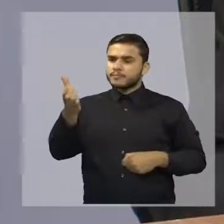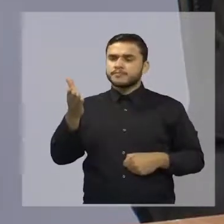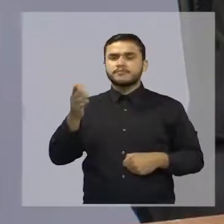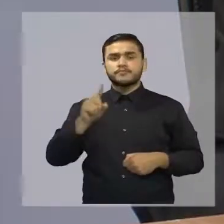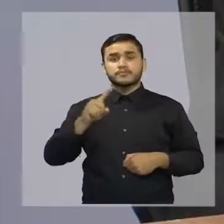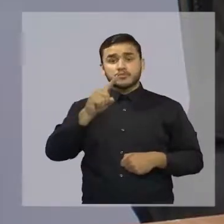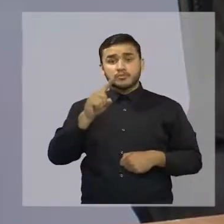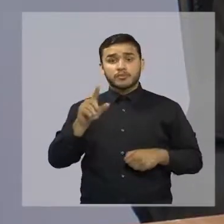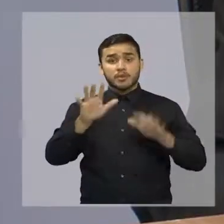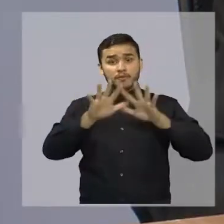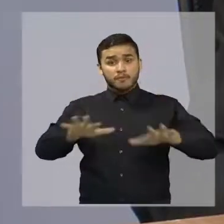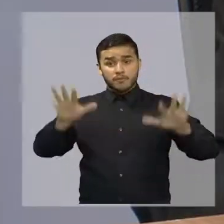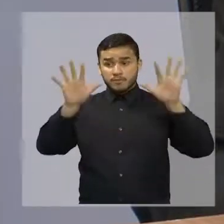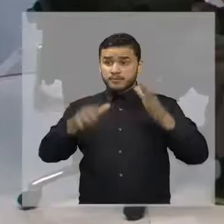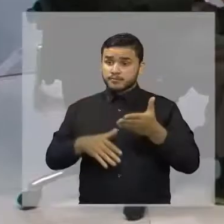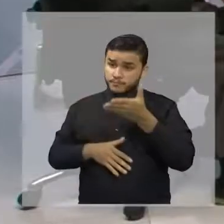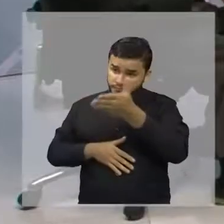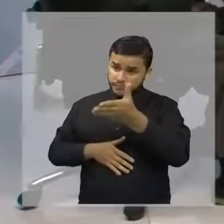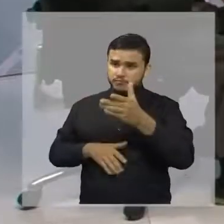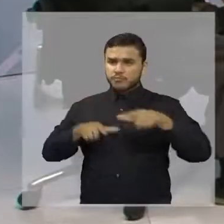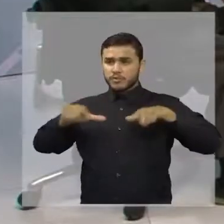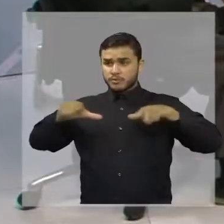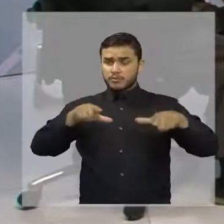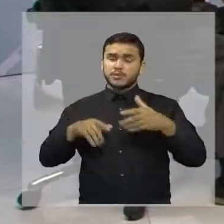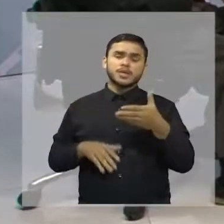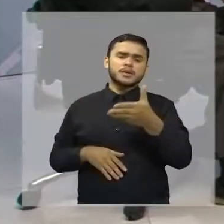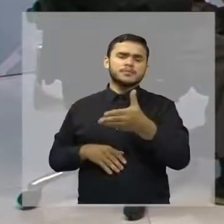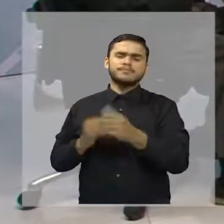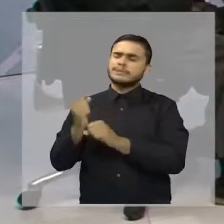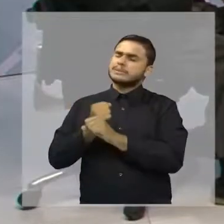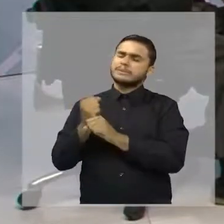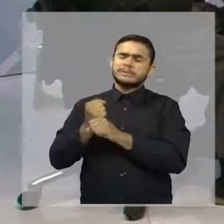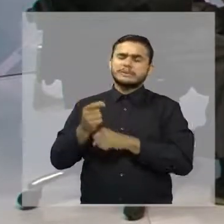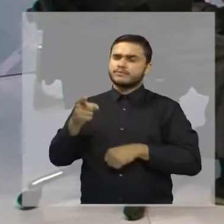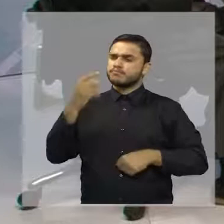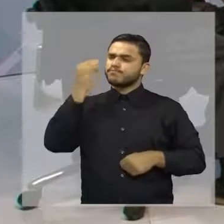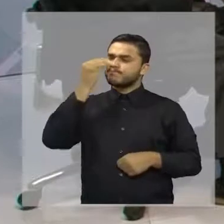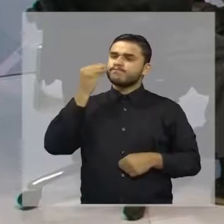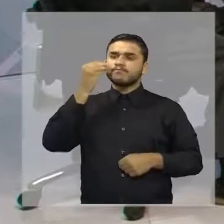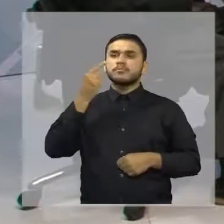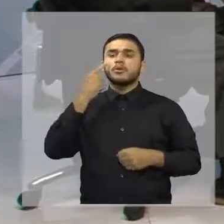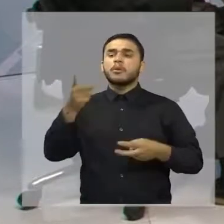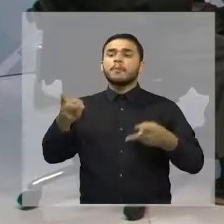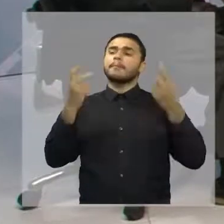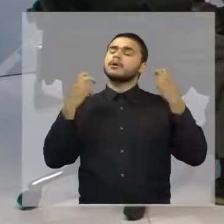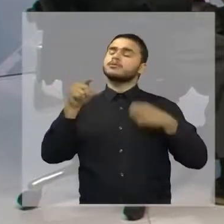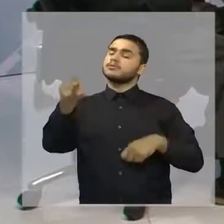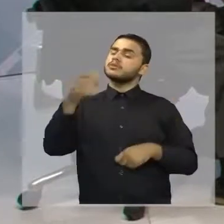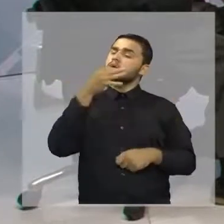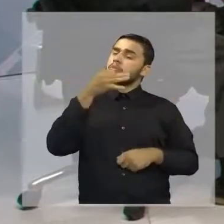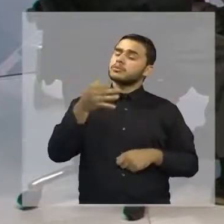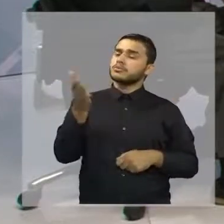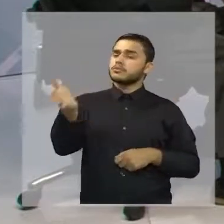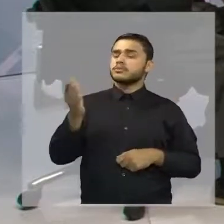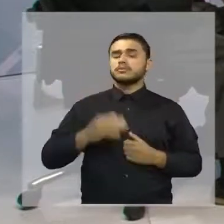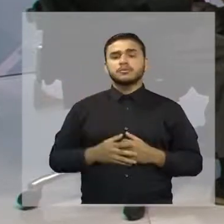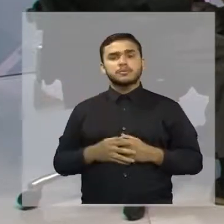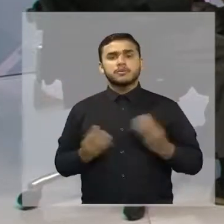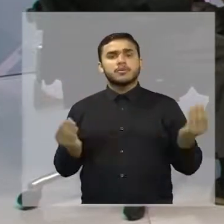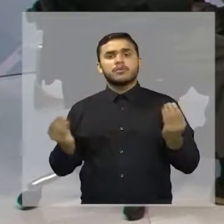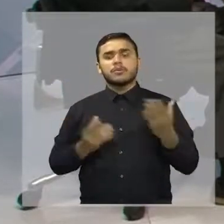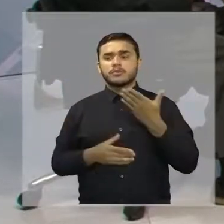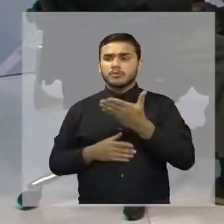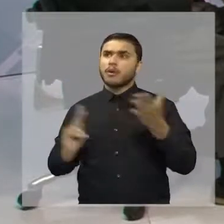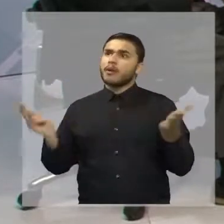no caso a Universidade Federal do Ceará. Eu queria saber a sua percepção, o que é que isso implica nesse instante,